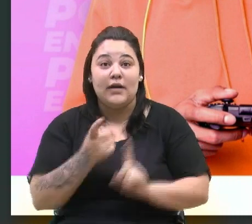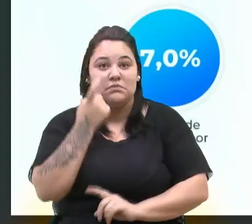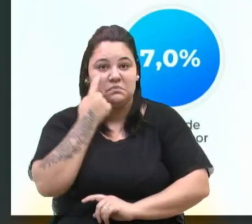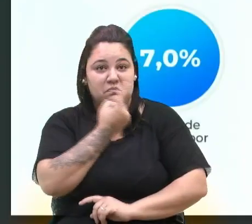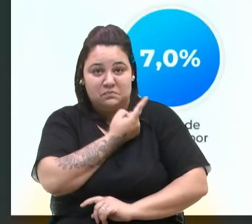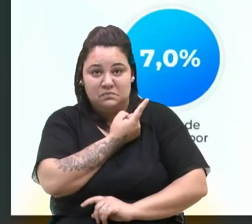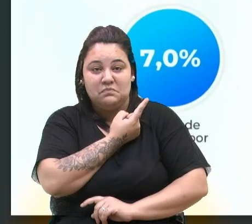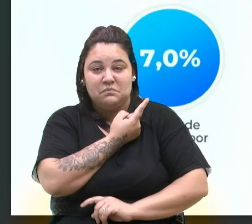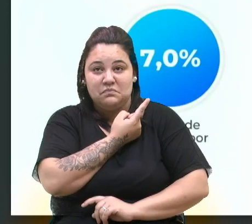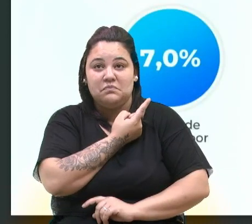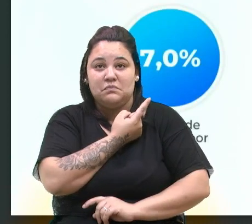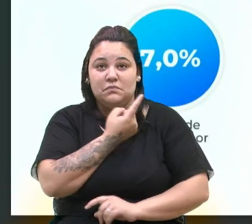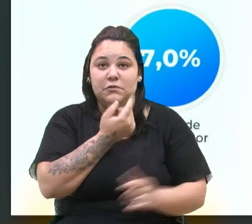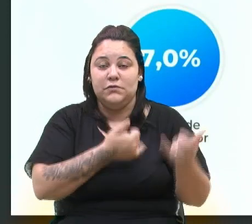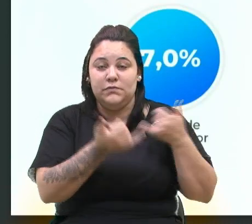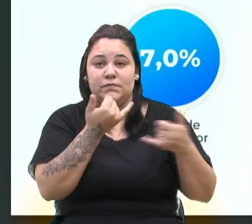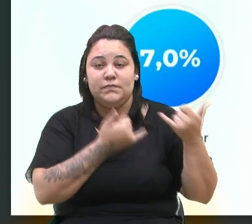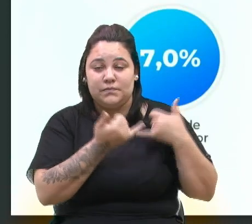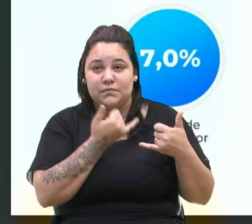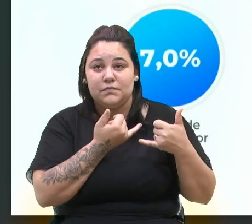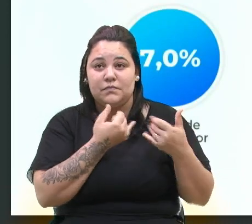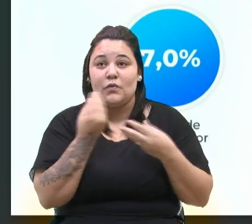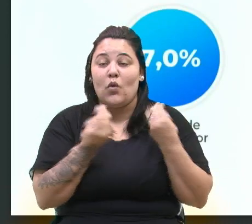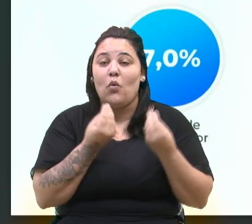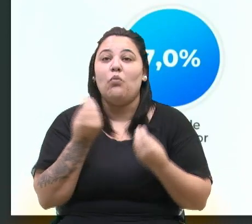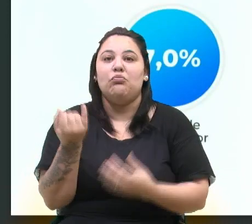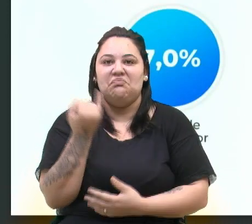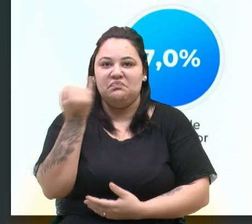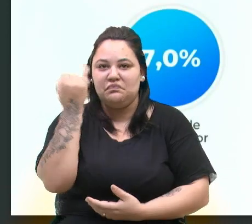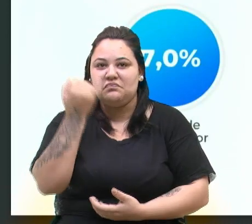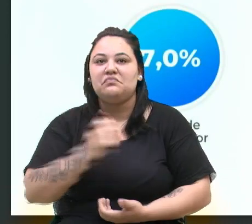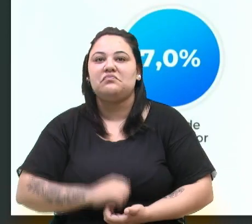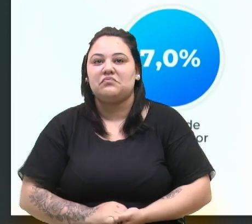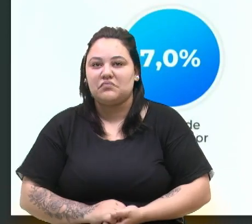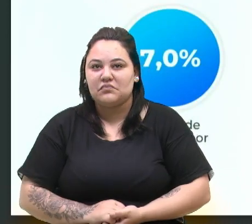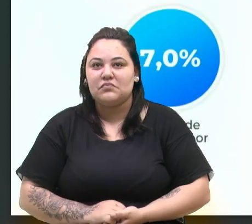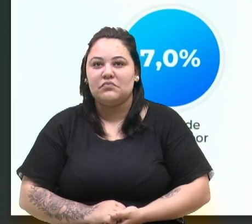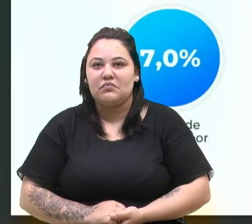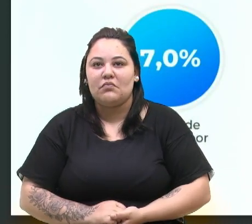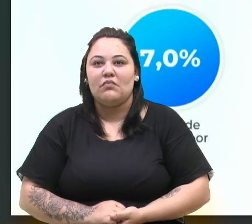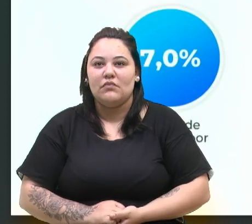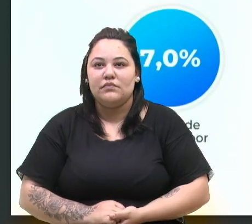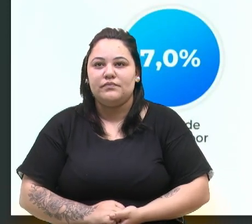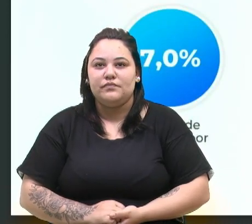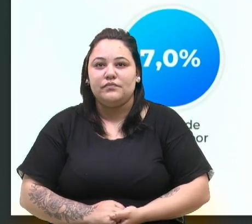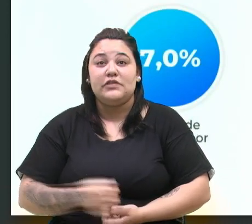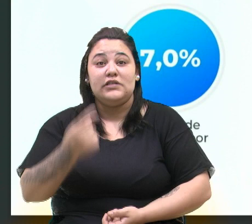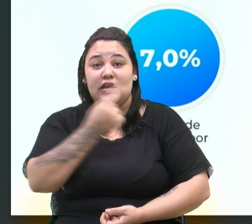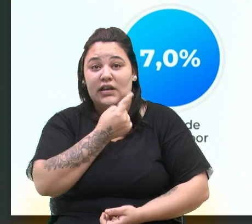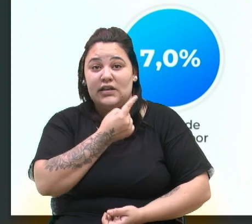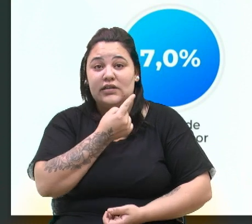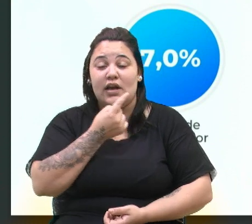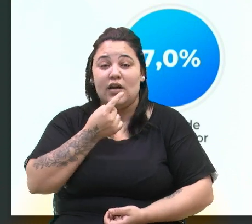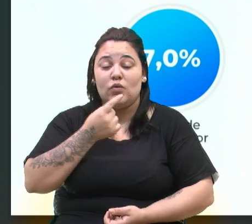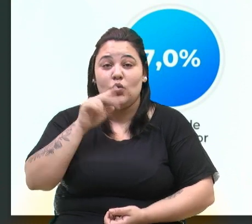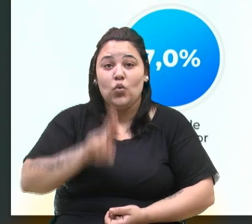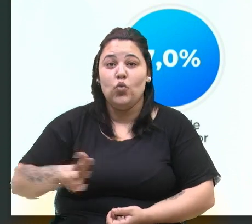esse dado como ele é importante. E aqui na frequência, que eu acho que é outro dado